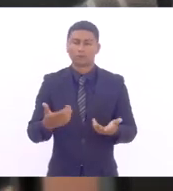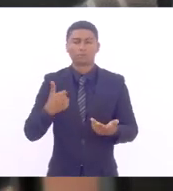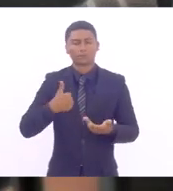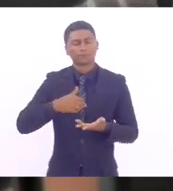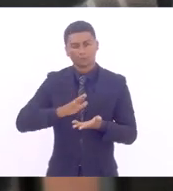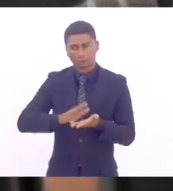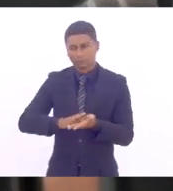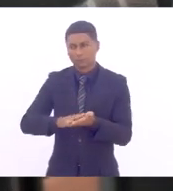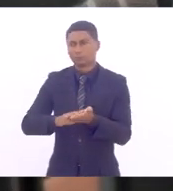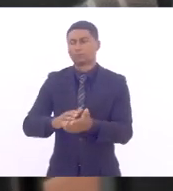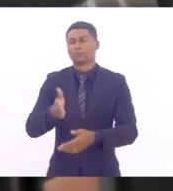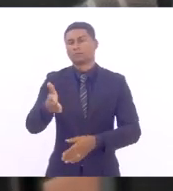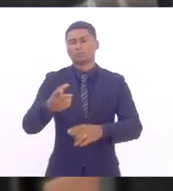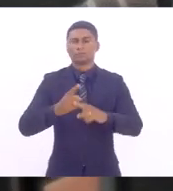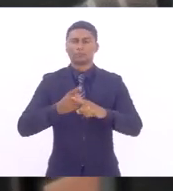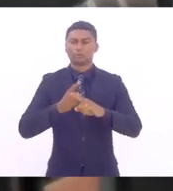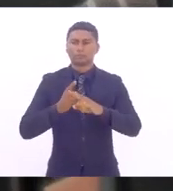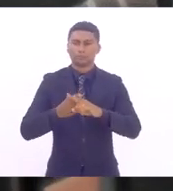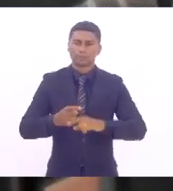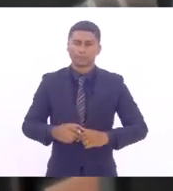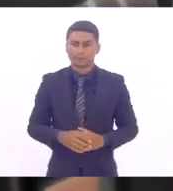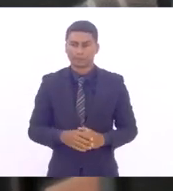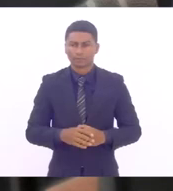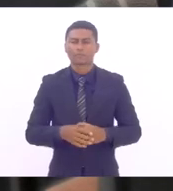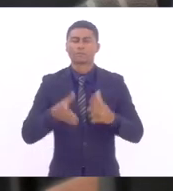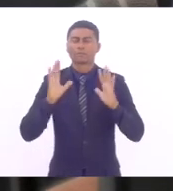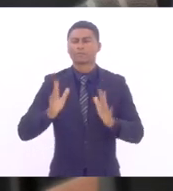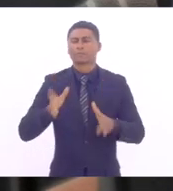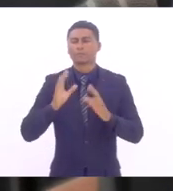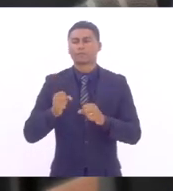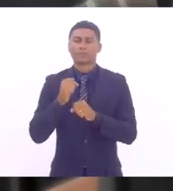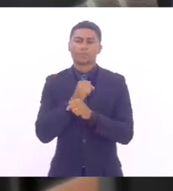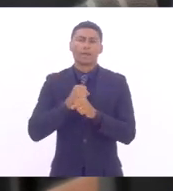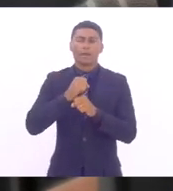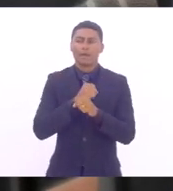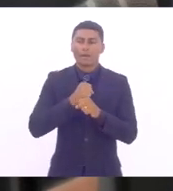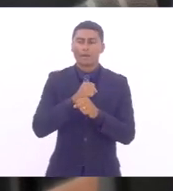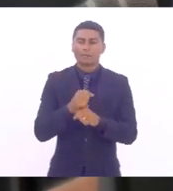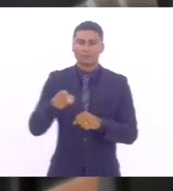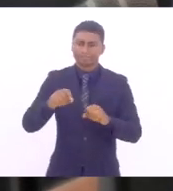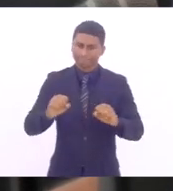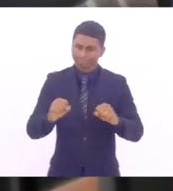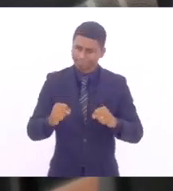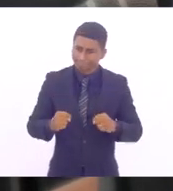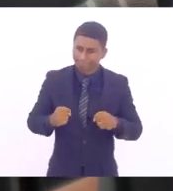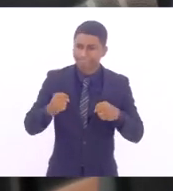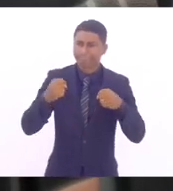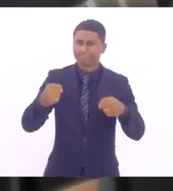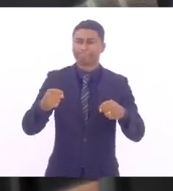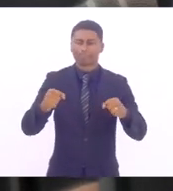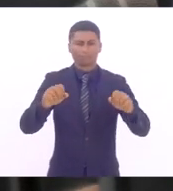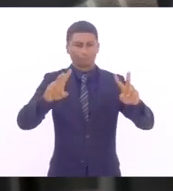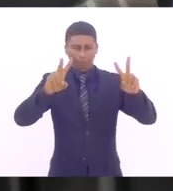parabéns, durante essa mais de década, está enfrentando esse tema,